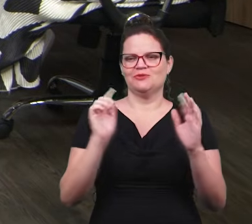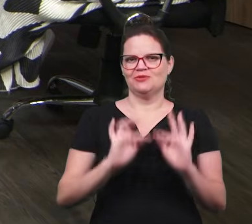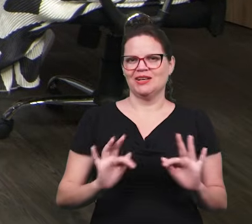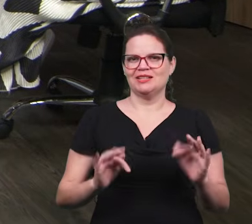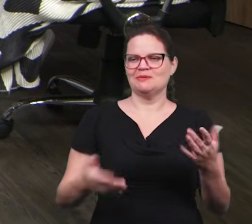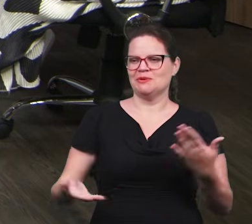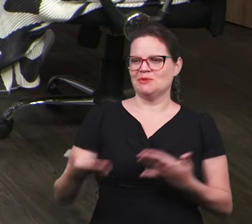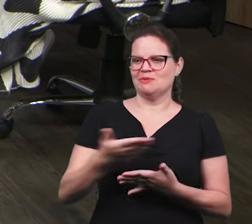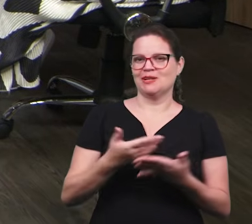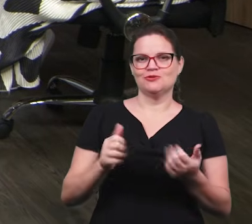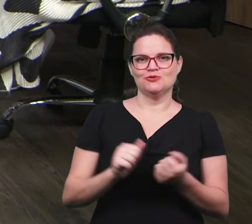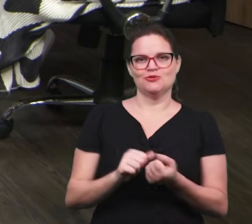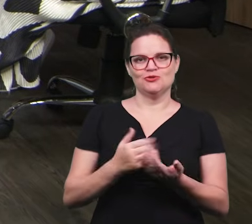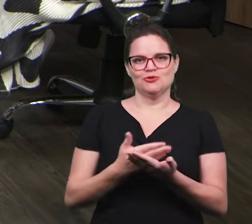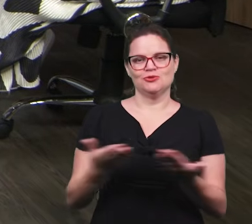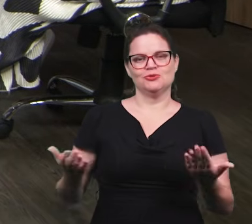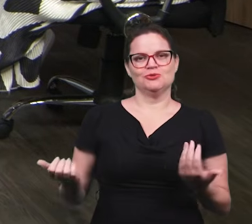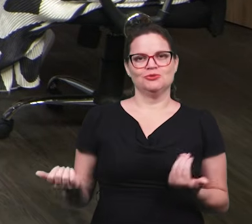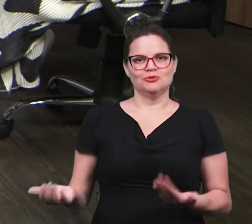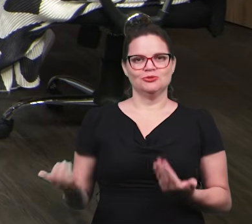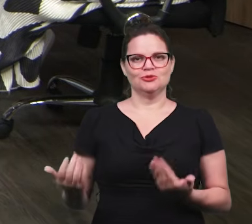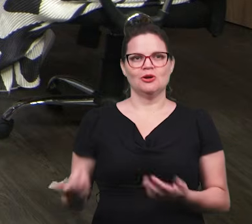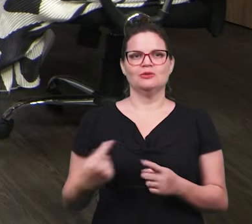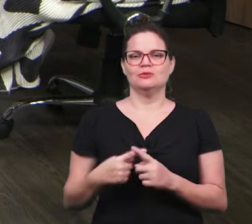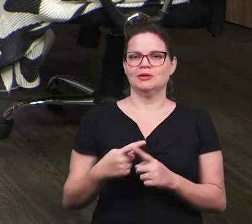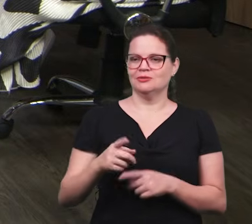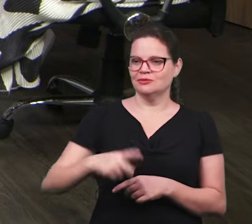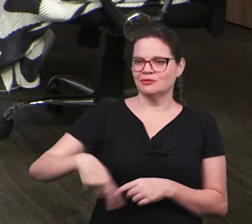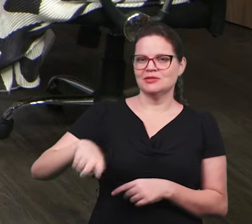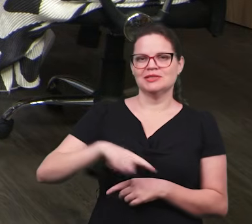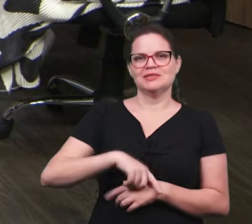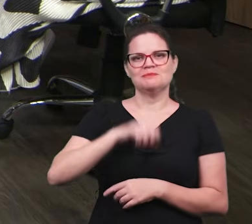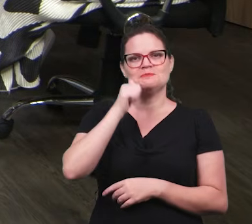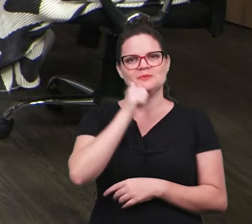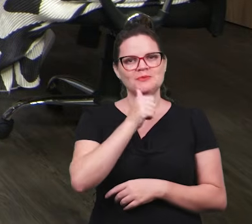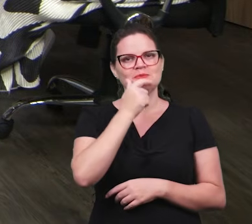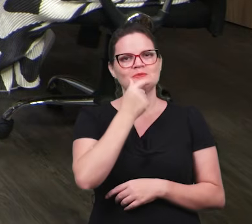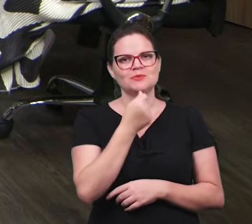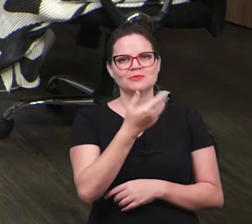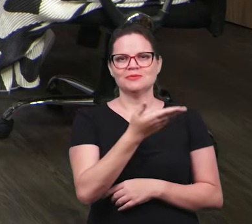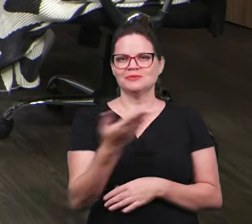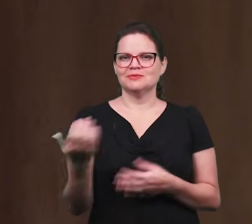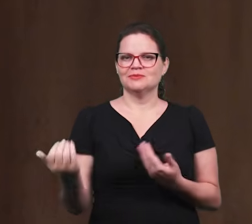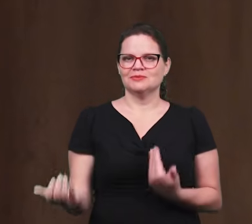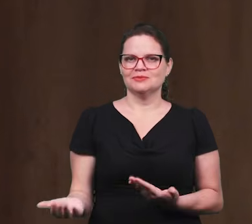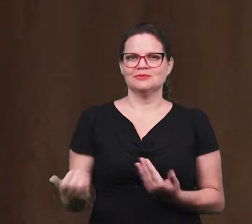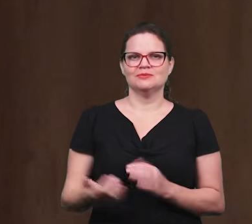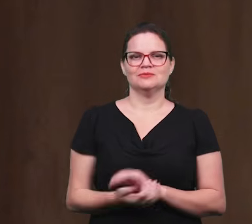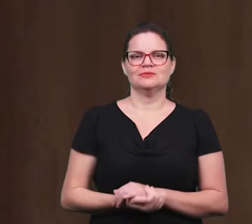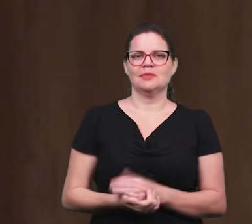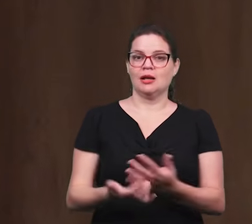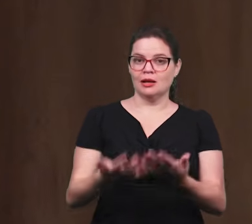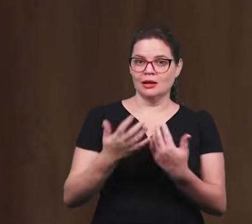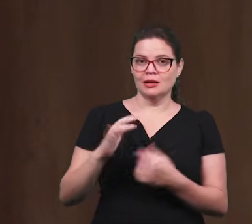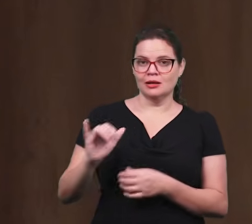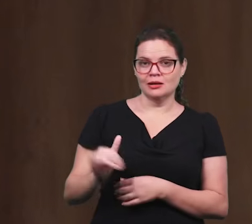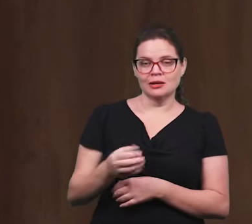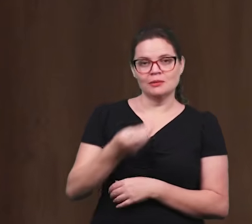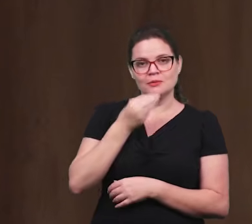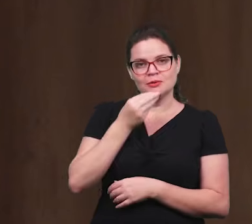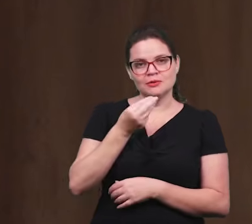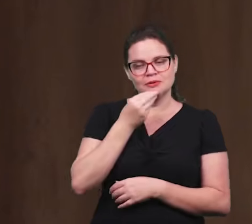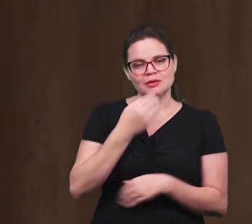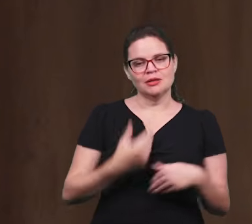aqui com os jovens e que vocês, rapazes, moças, todos vocês quiserem ter a oportunidade